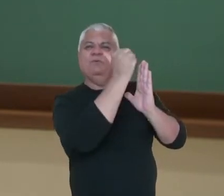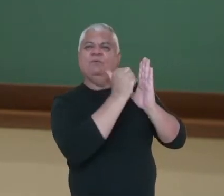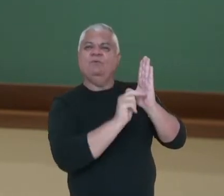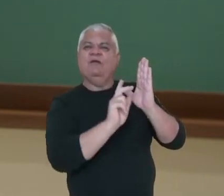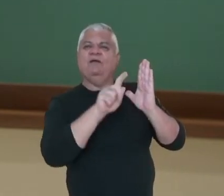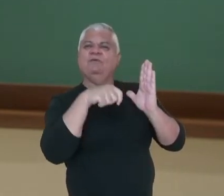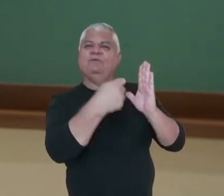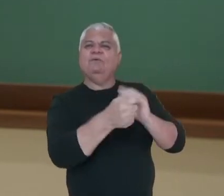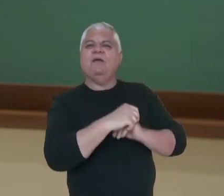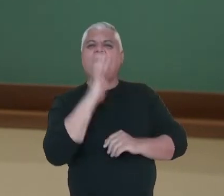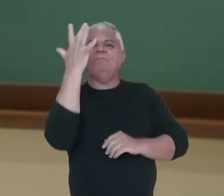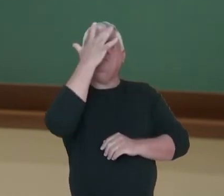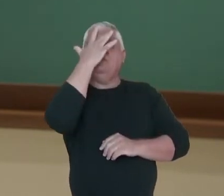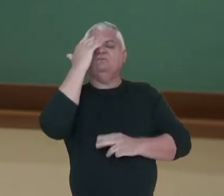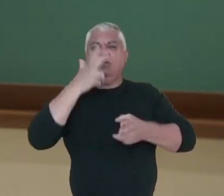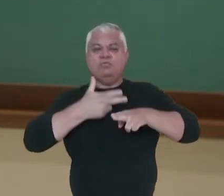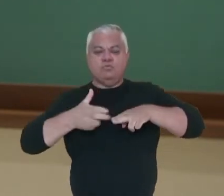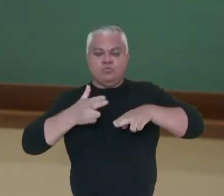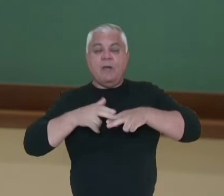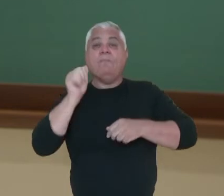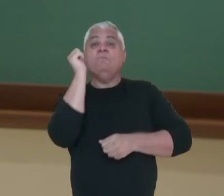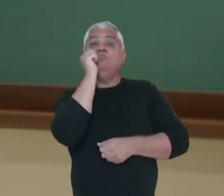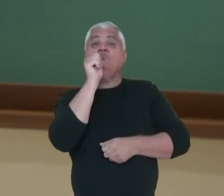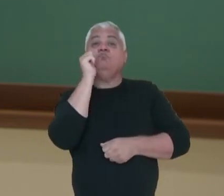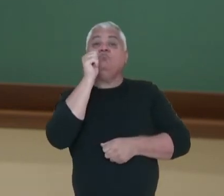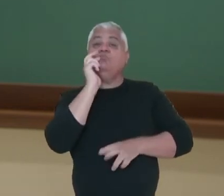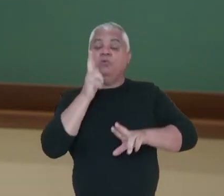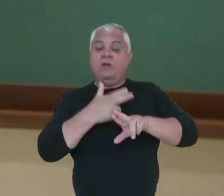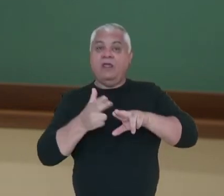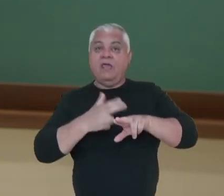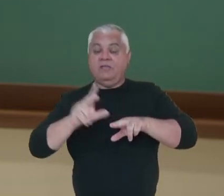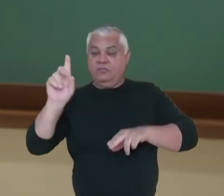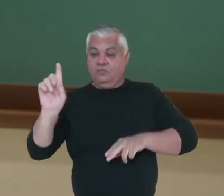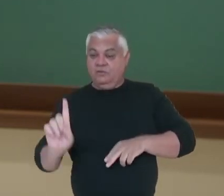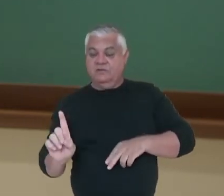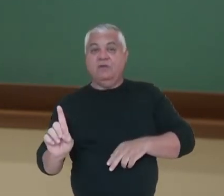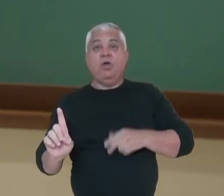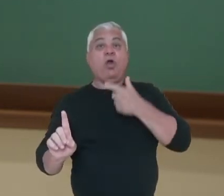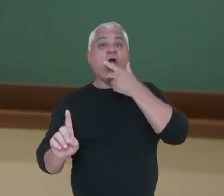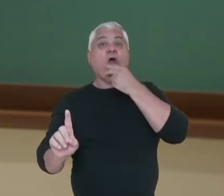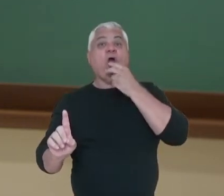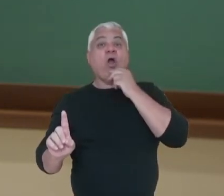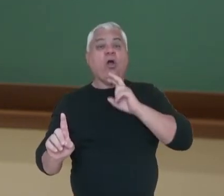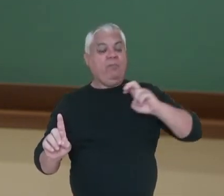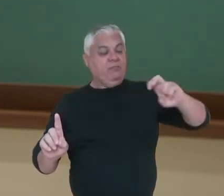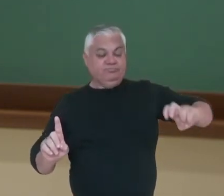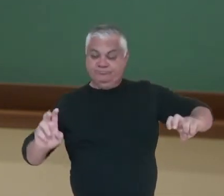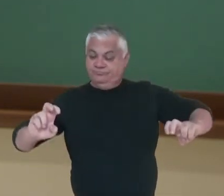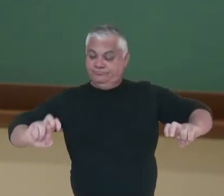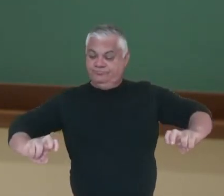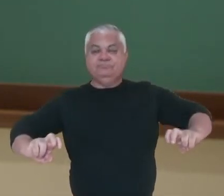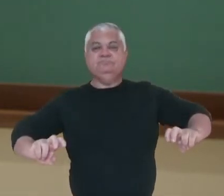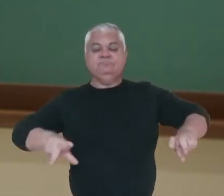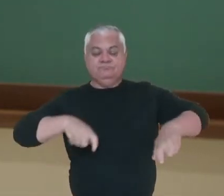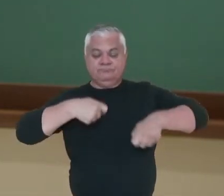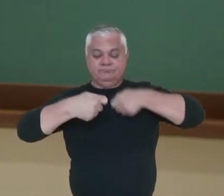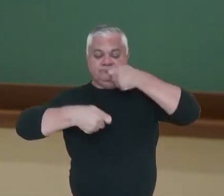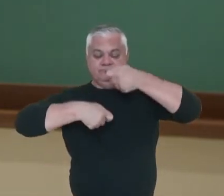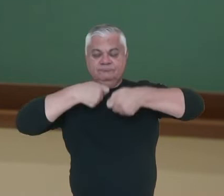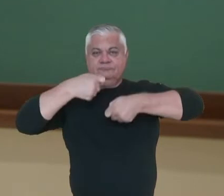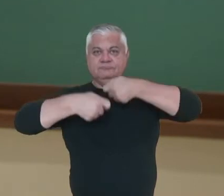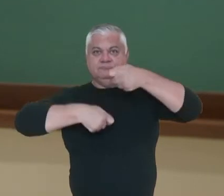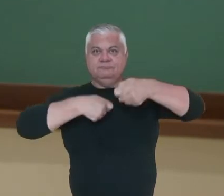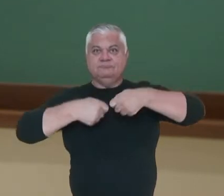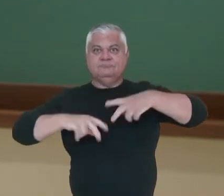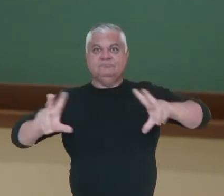ele colocou uma pessoa nua, uma menina, uma moça nua, diante de dois homens sentados no almoço em Paris. Isso deu